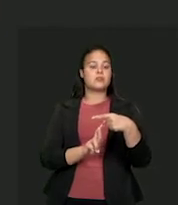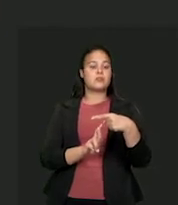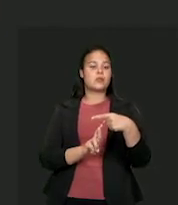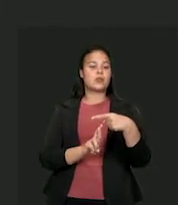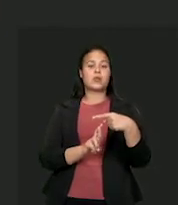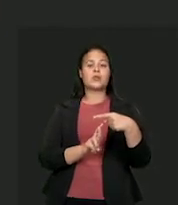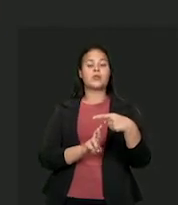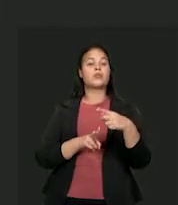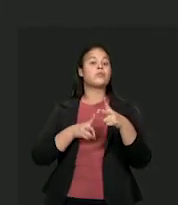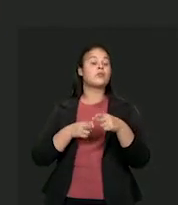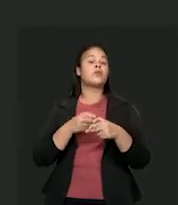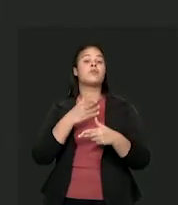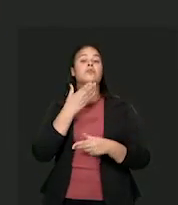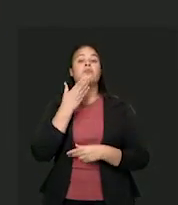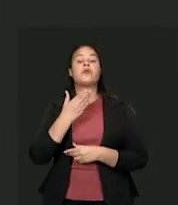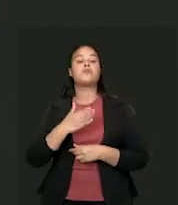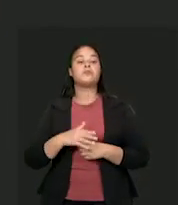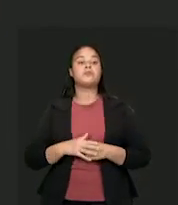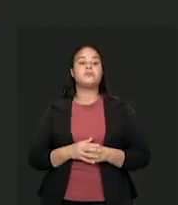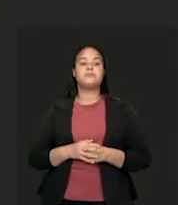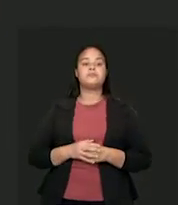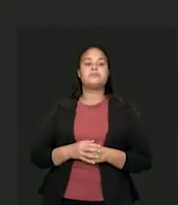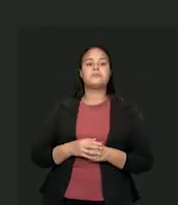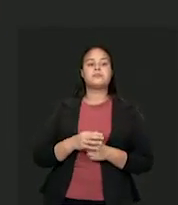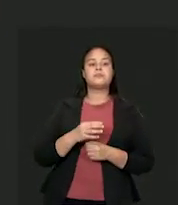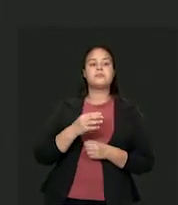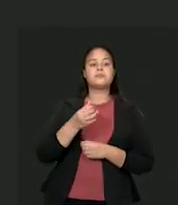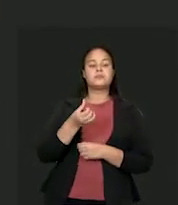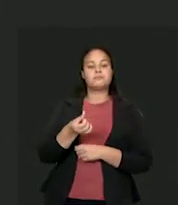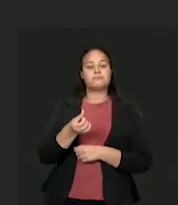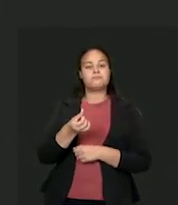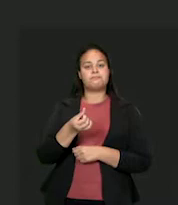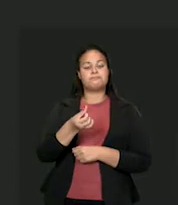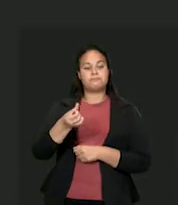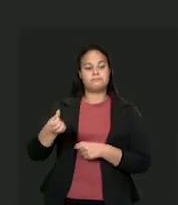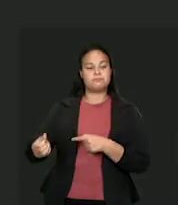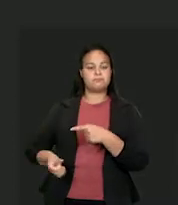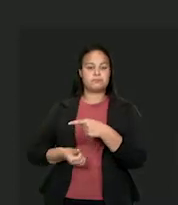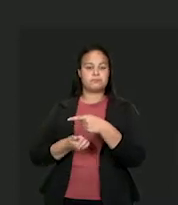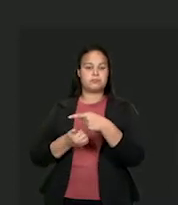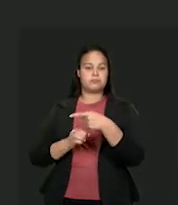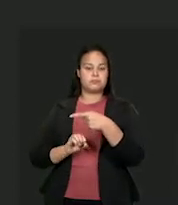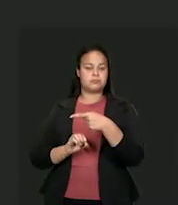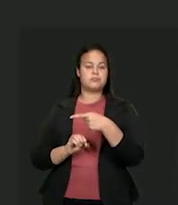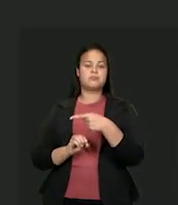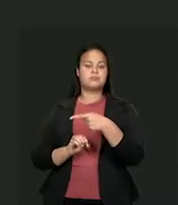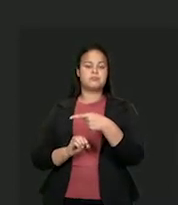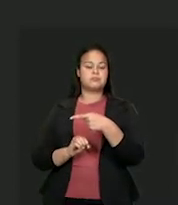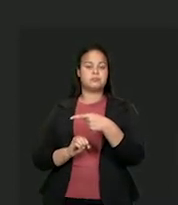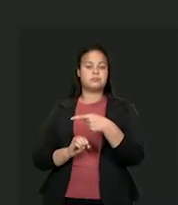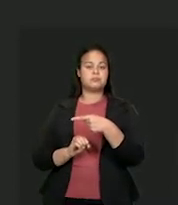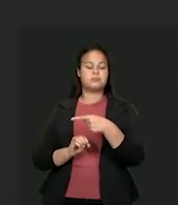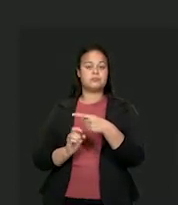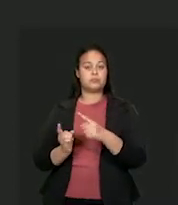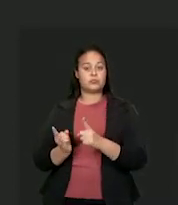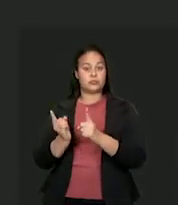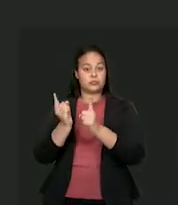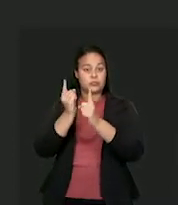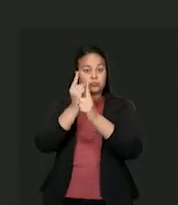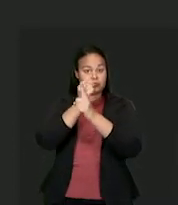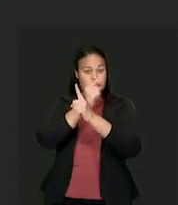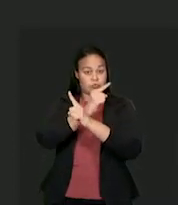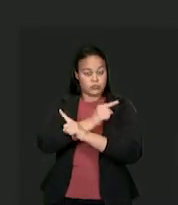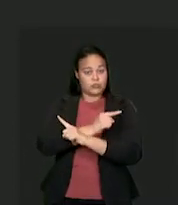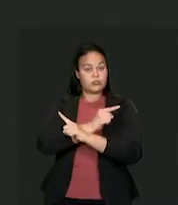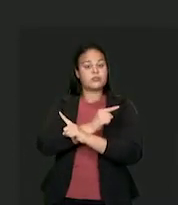vai ser igual 3, 4, 6 sobre 60. Invertendo os dois